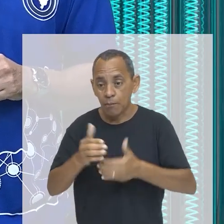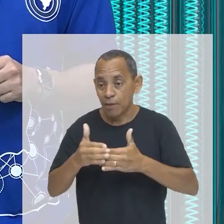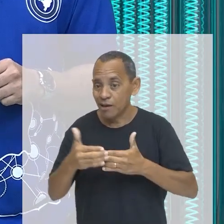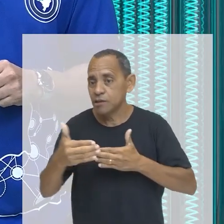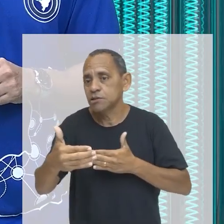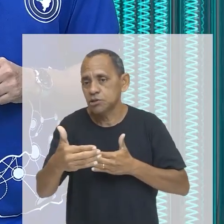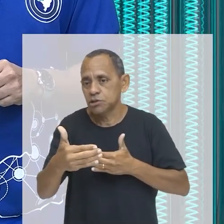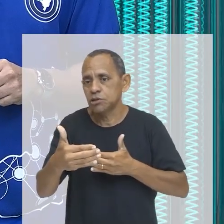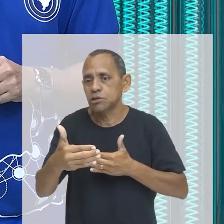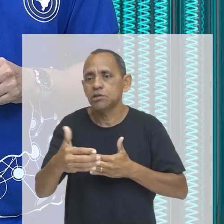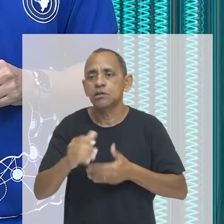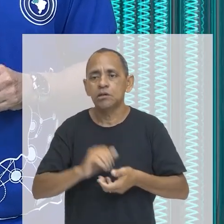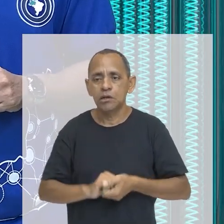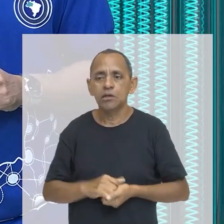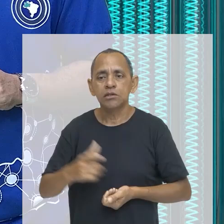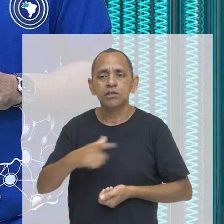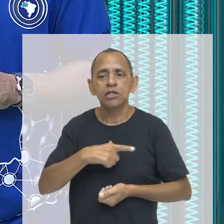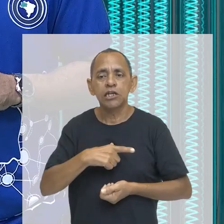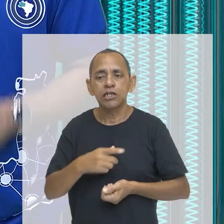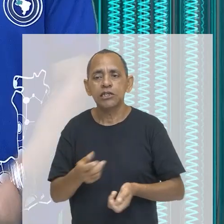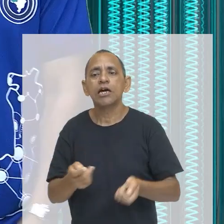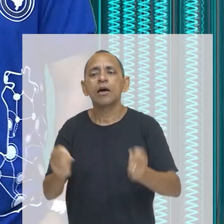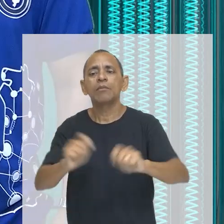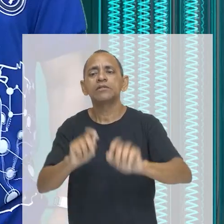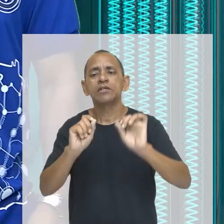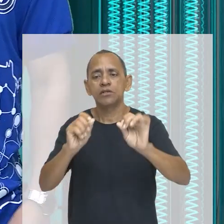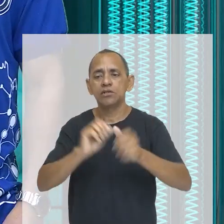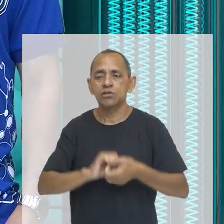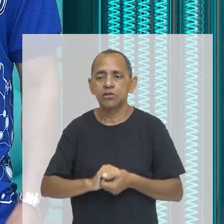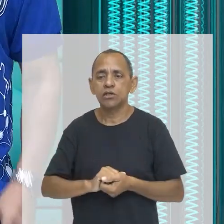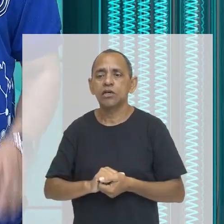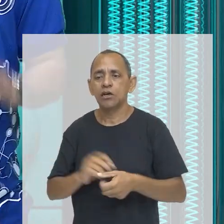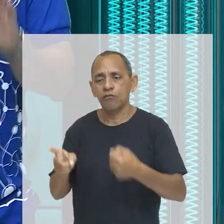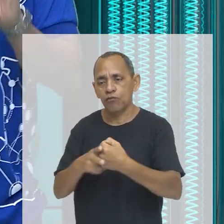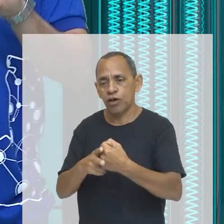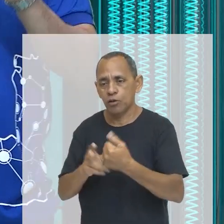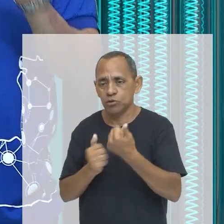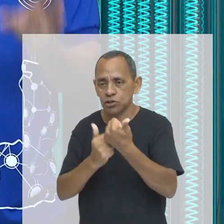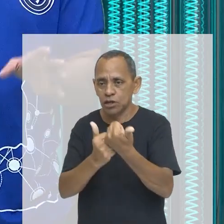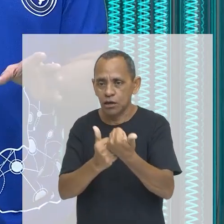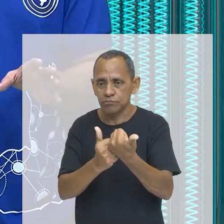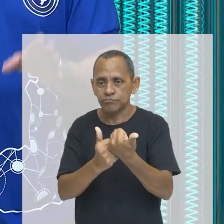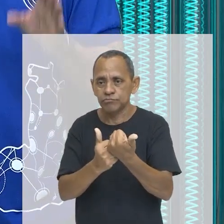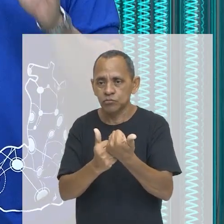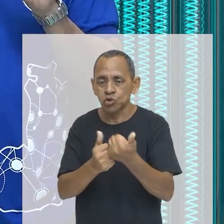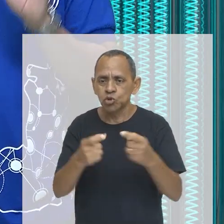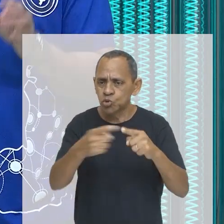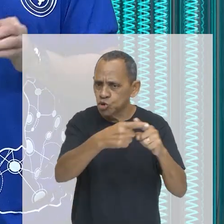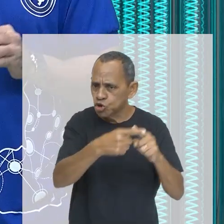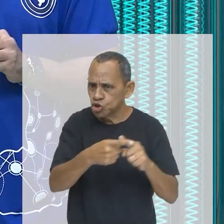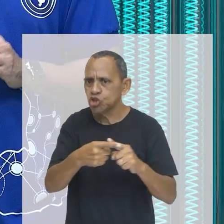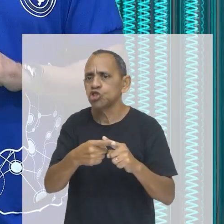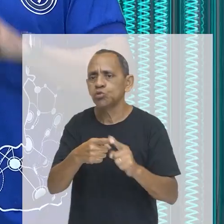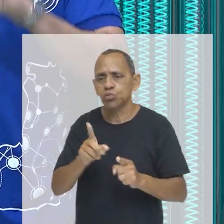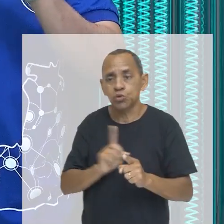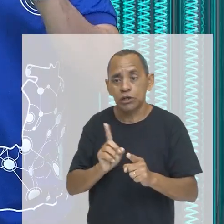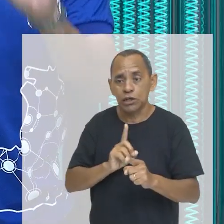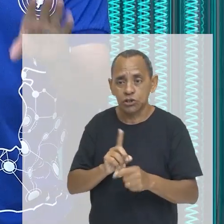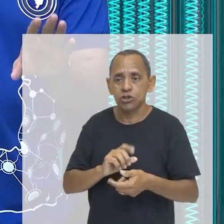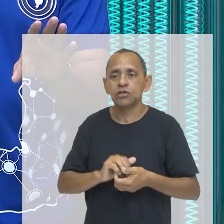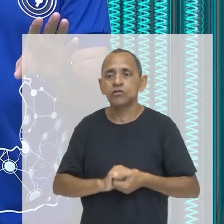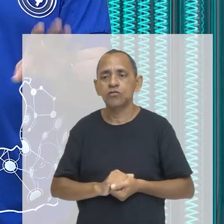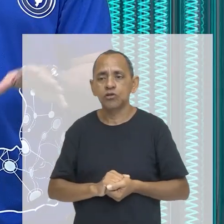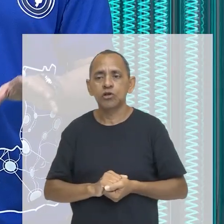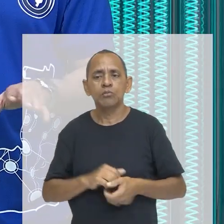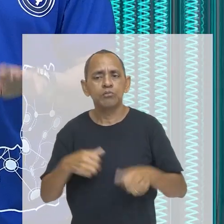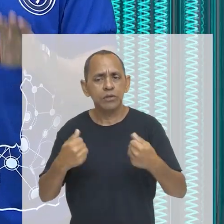teria capacidade de ser um verbo auxiliar, tá certo? Então, nas formas negativas já vimos que nós precisamos do not após